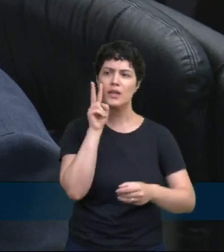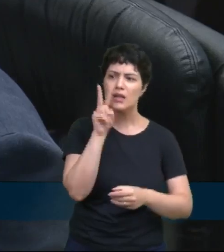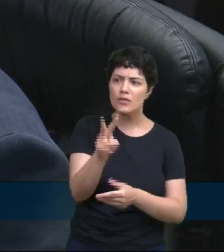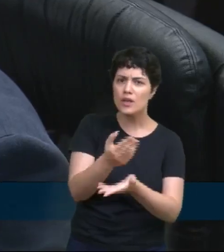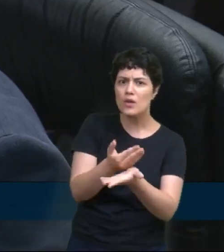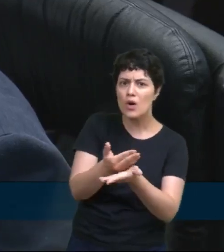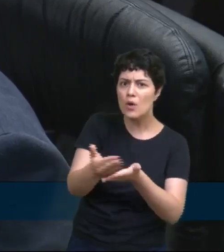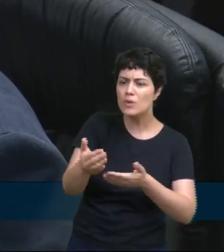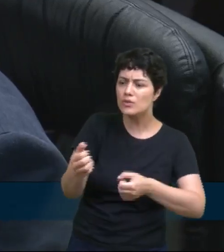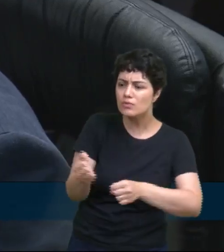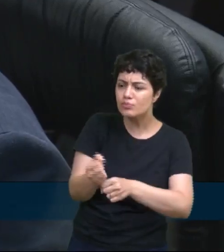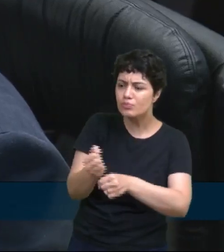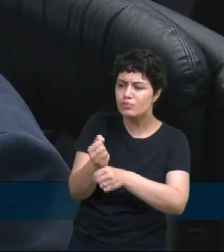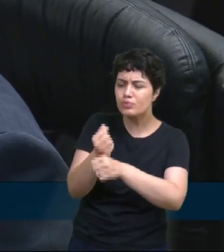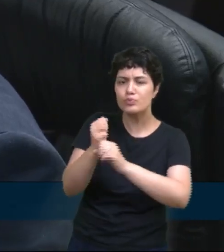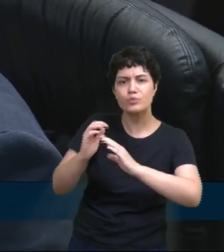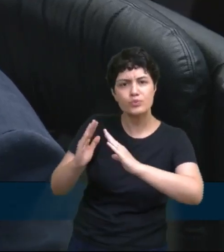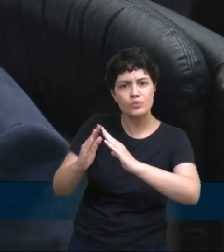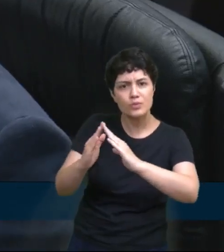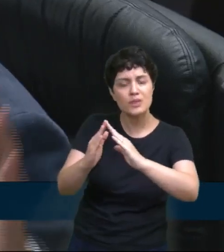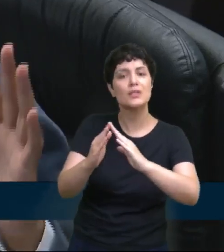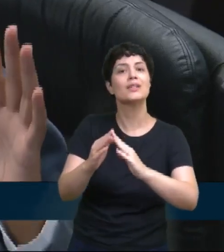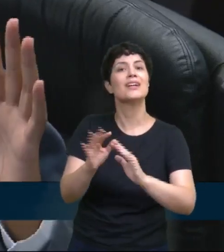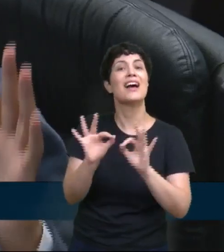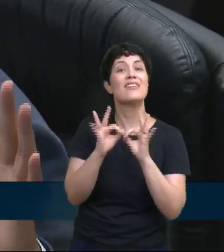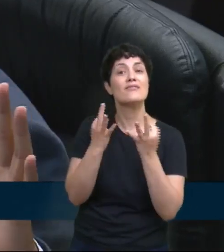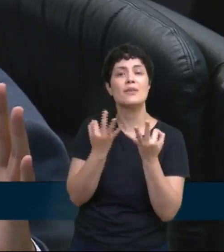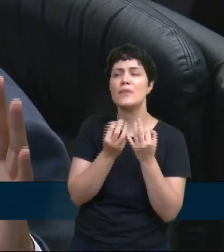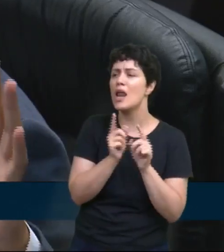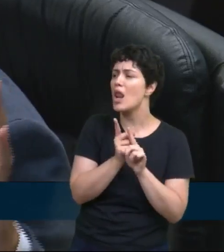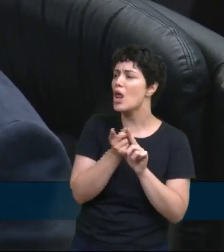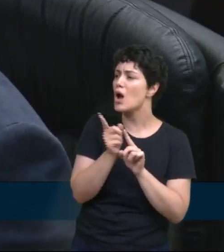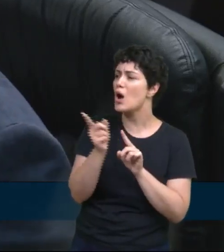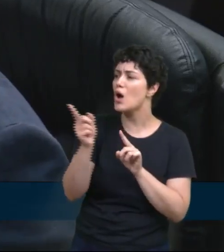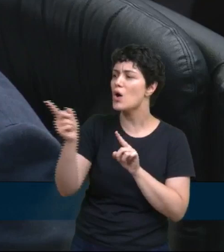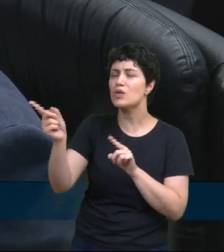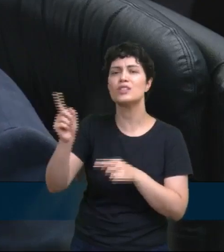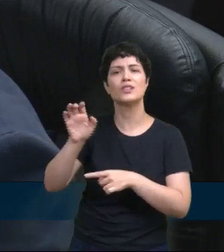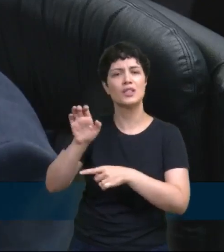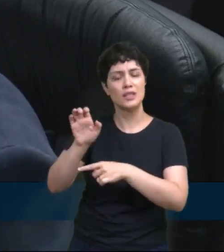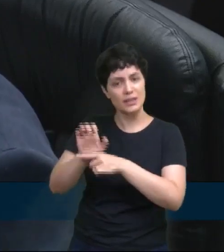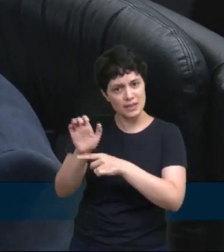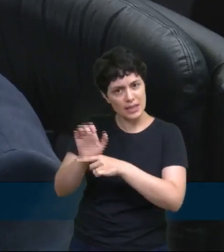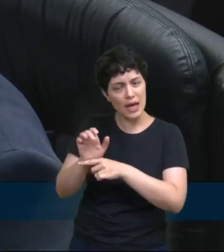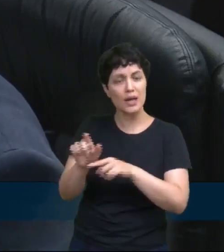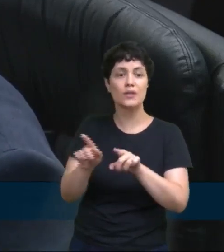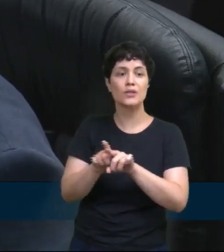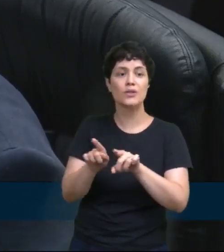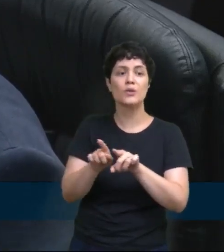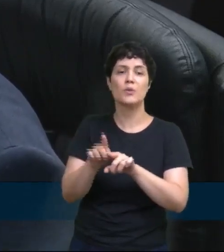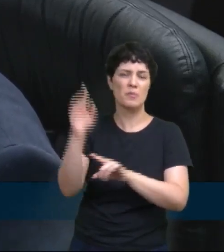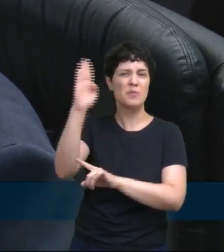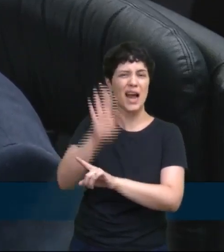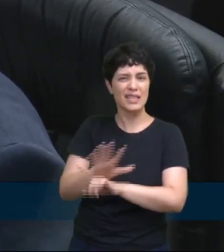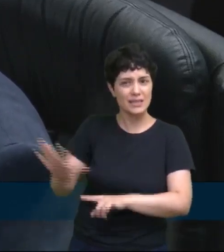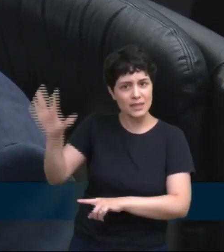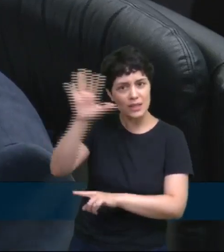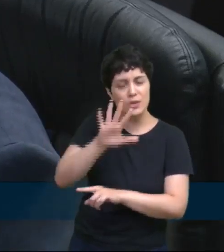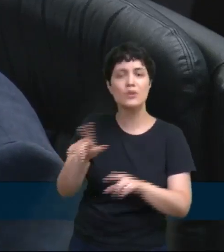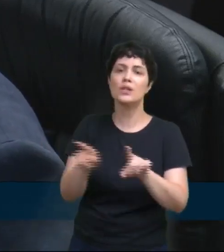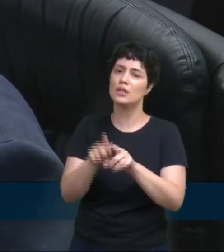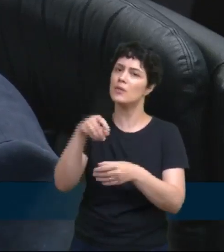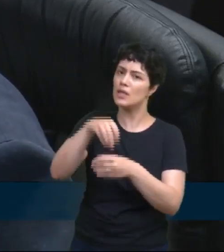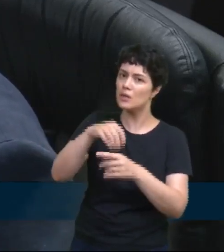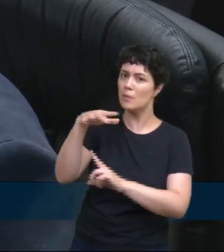vieram dos mais diversos rincões do Estado brasileiro, ou mesmo do Estado, unidade da